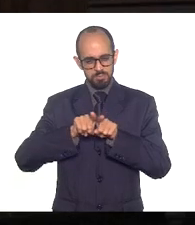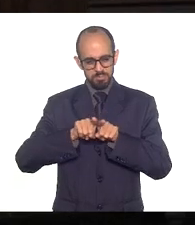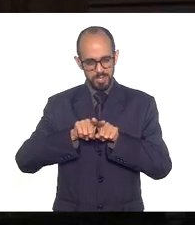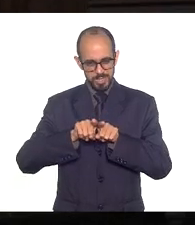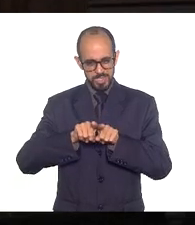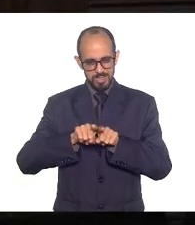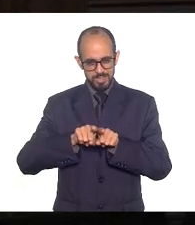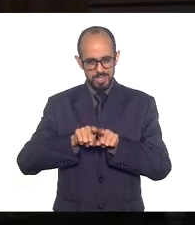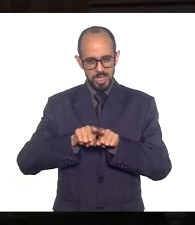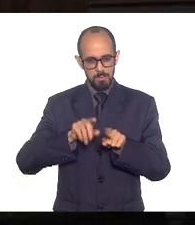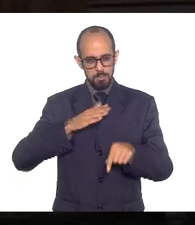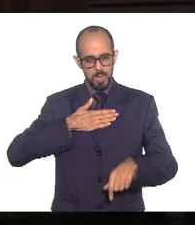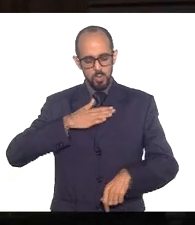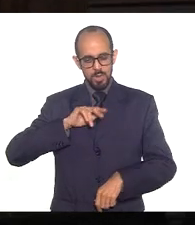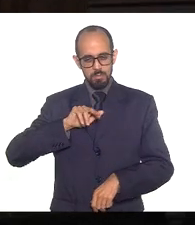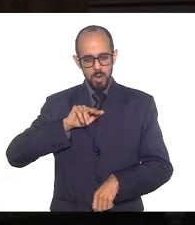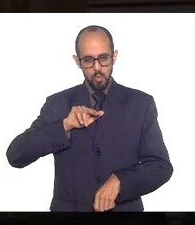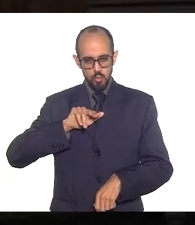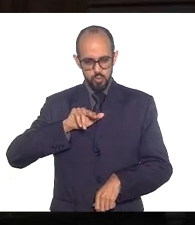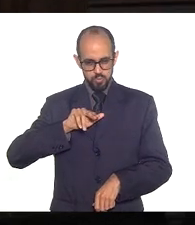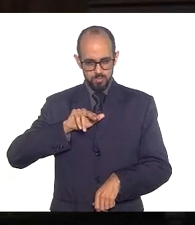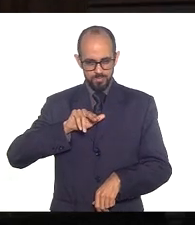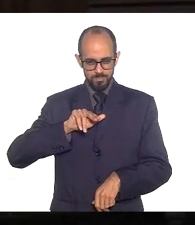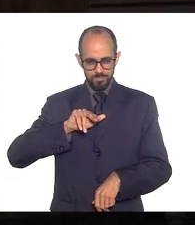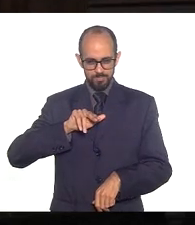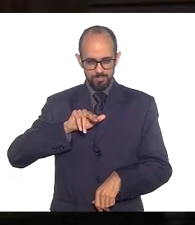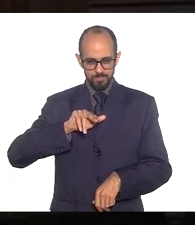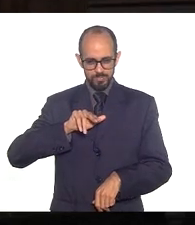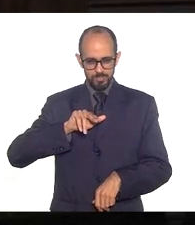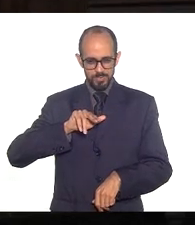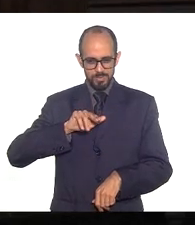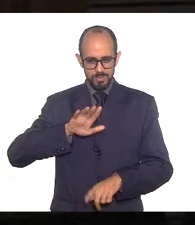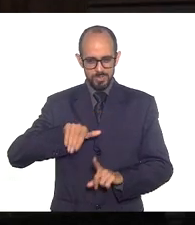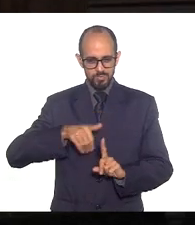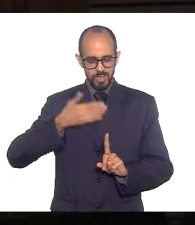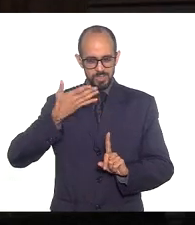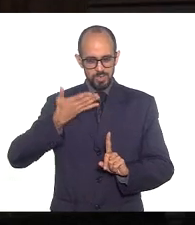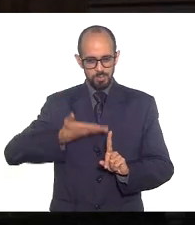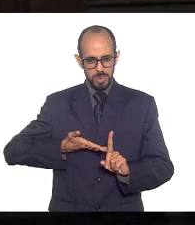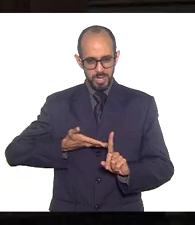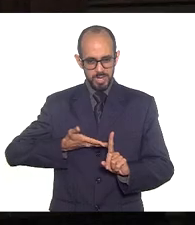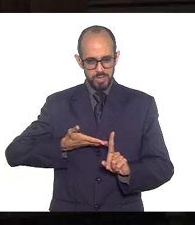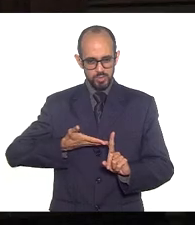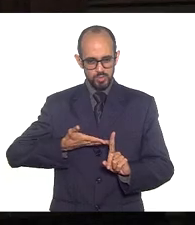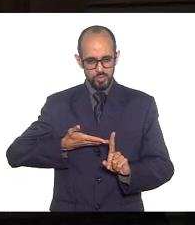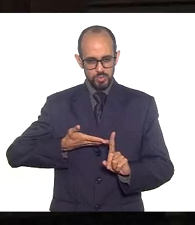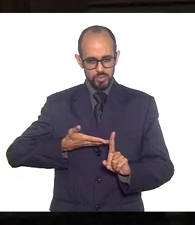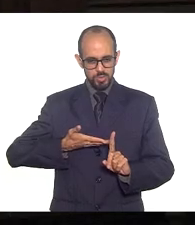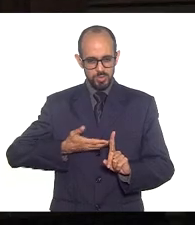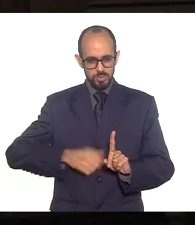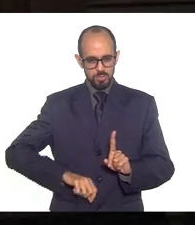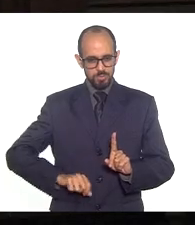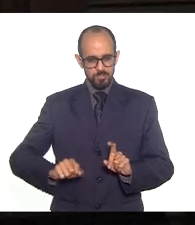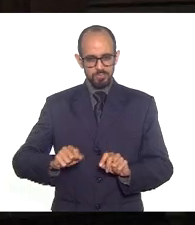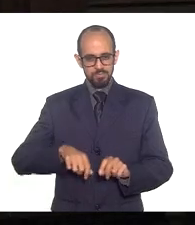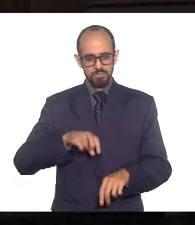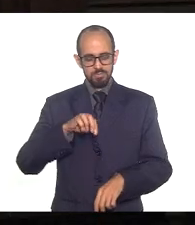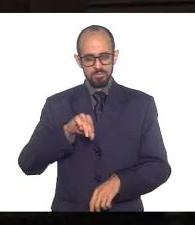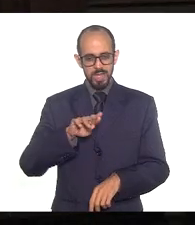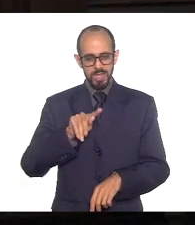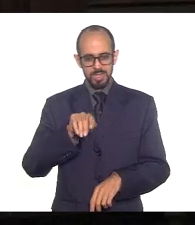ao meu irmão o que rende homenagem ao arquétipo odiar a Marquinhos